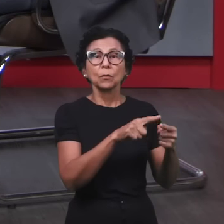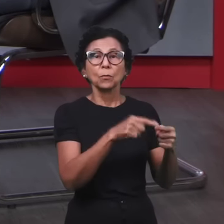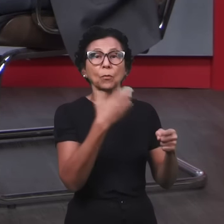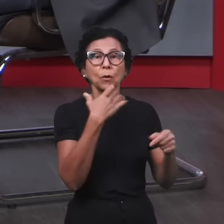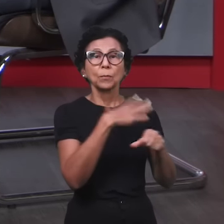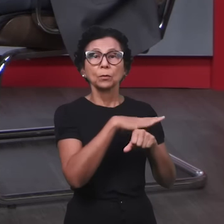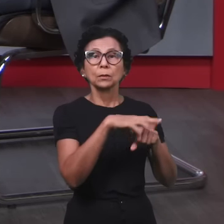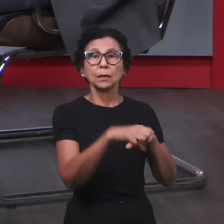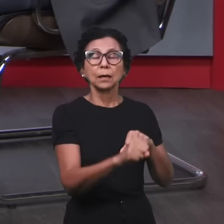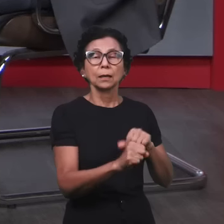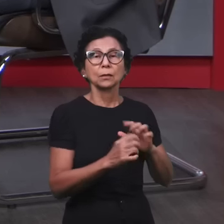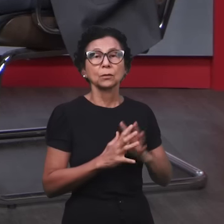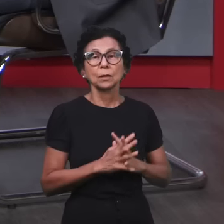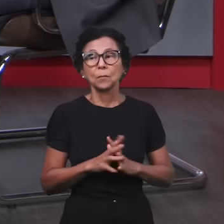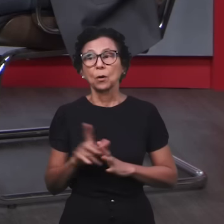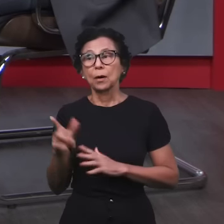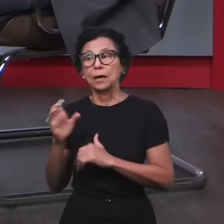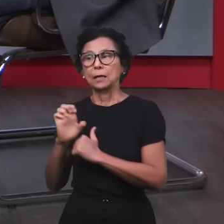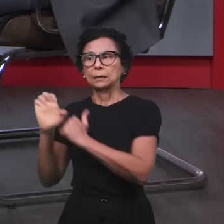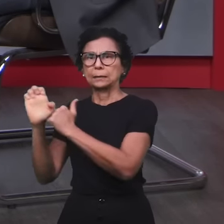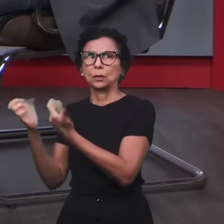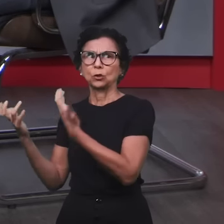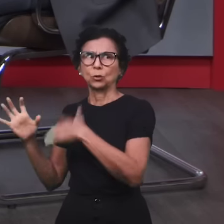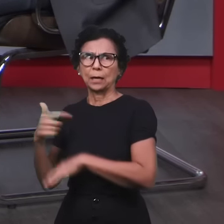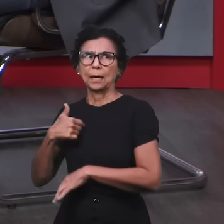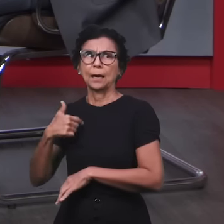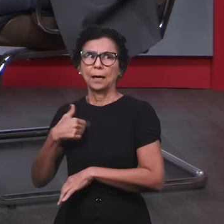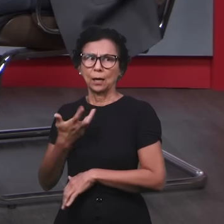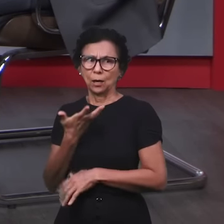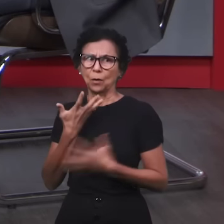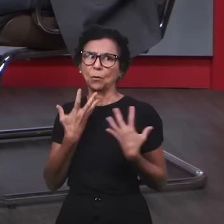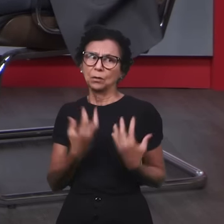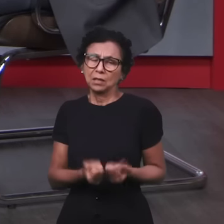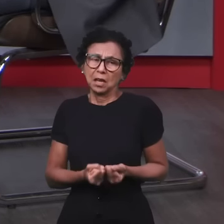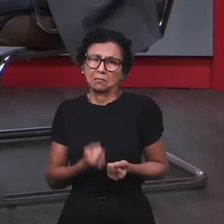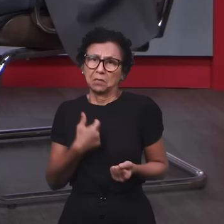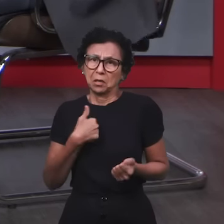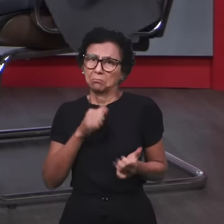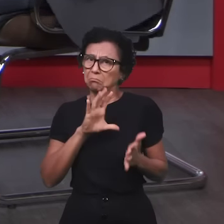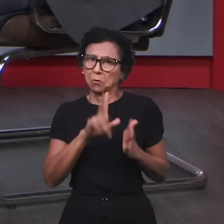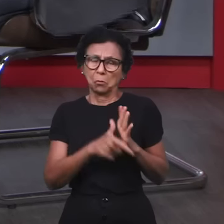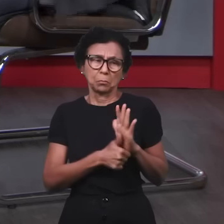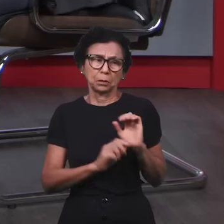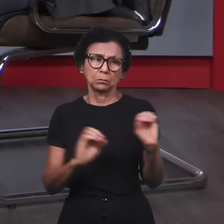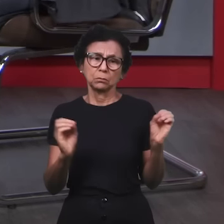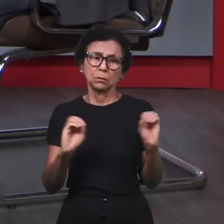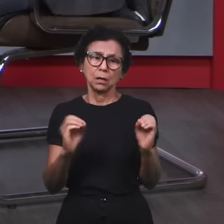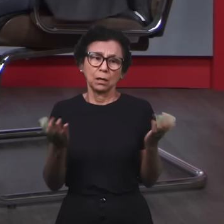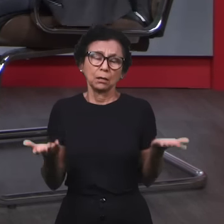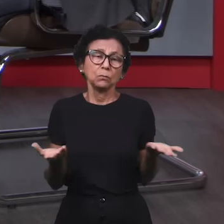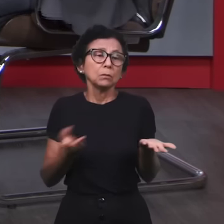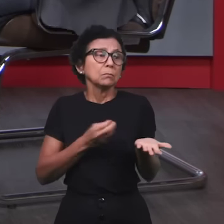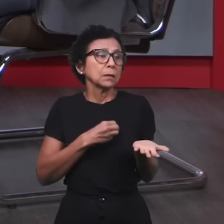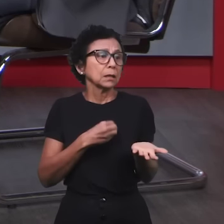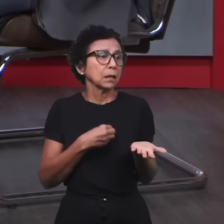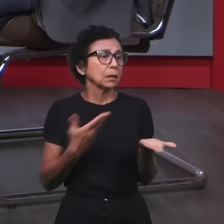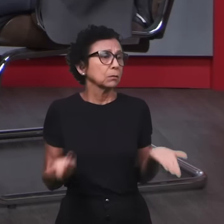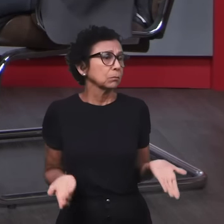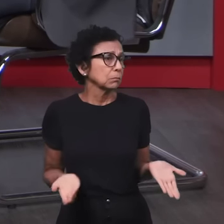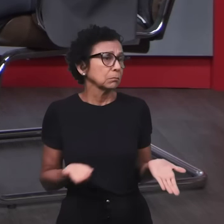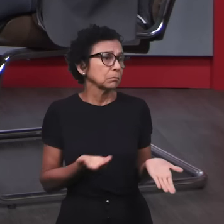o Eliseu não quer, mas eu quero. Pô. Traz aqui, não vamos melhorar aqui, eu não estou roubando, Qual o pecado nisso e